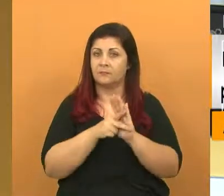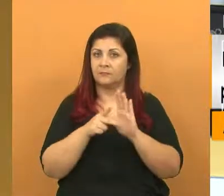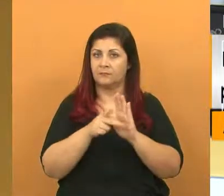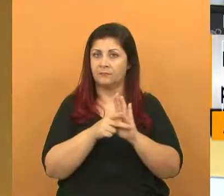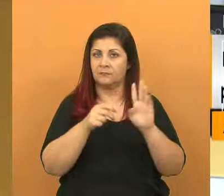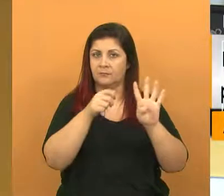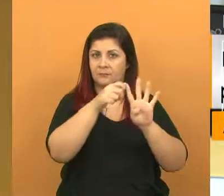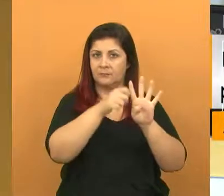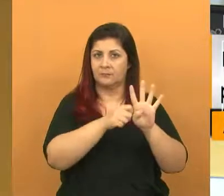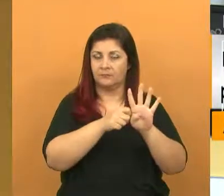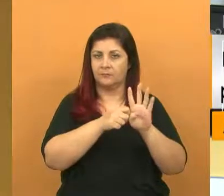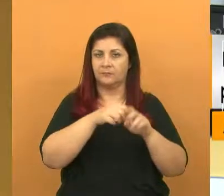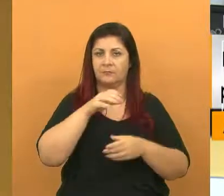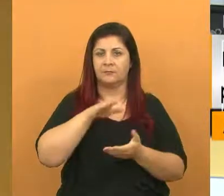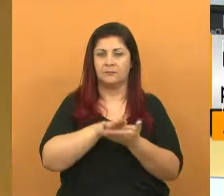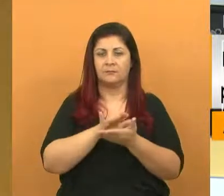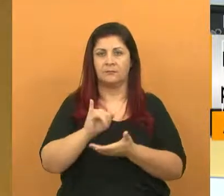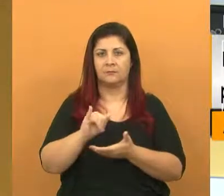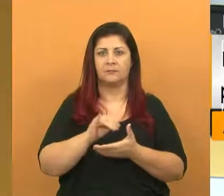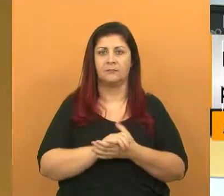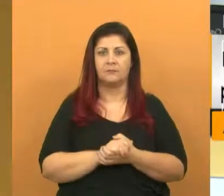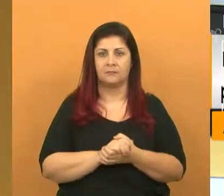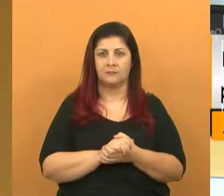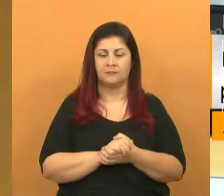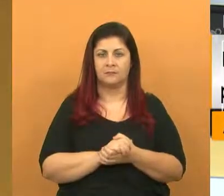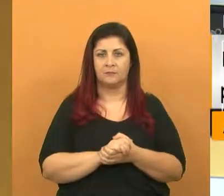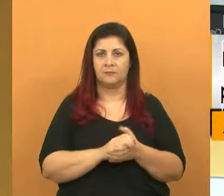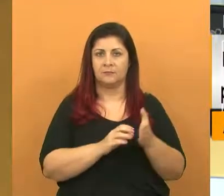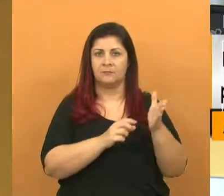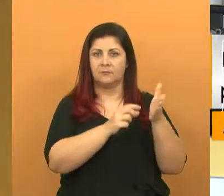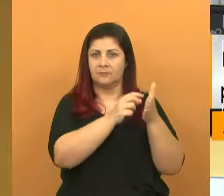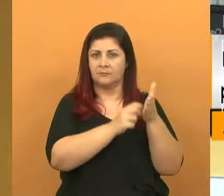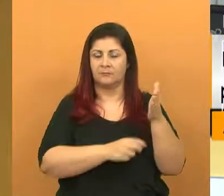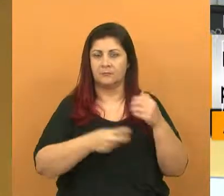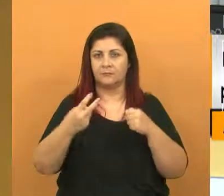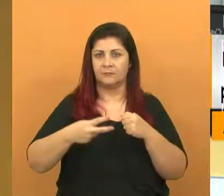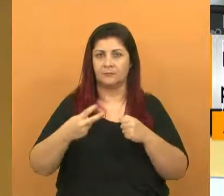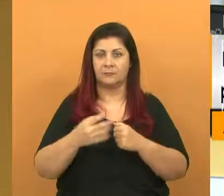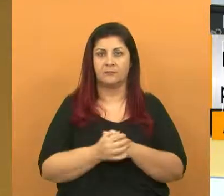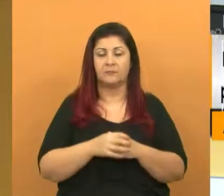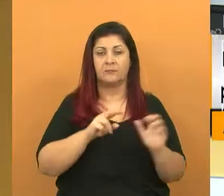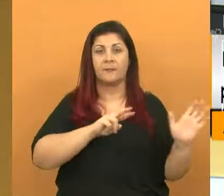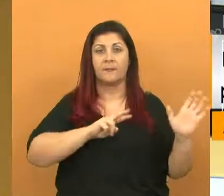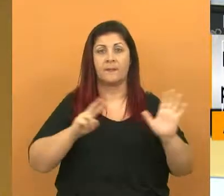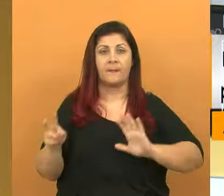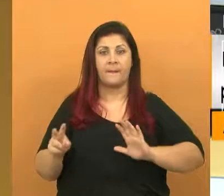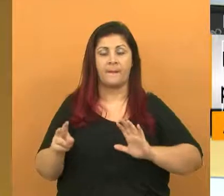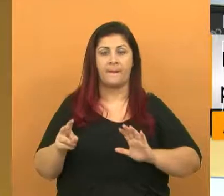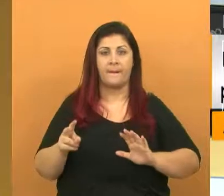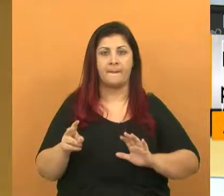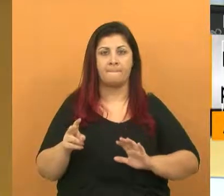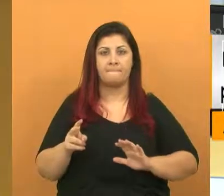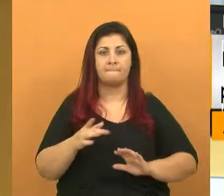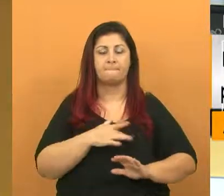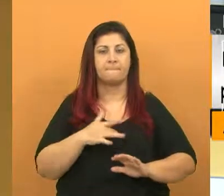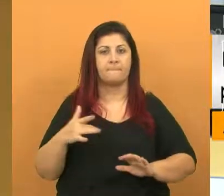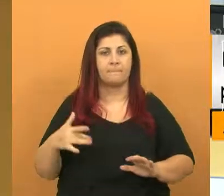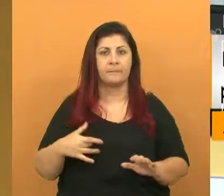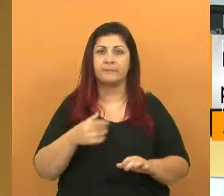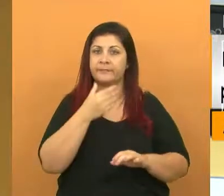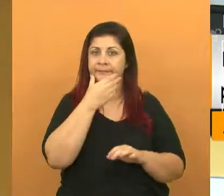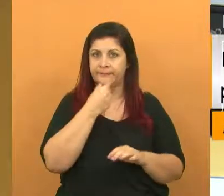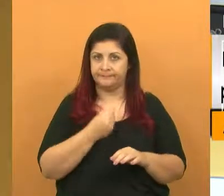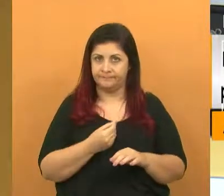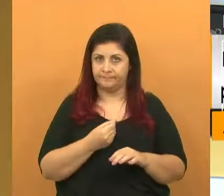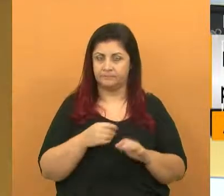do município de Jacareí. E artigo 2º. A Semana da Saúde do Homem, instituída por lei no